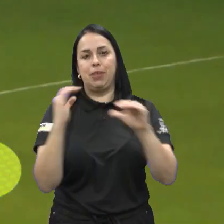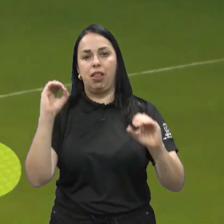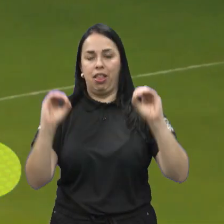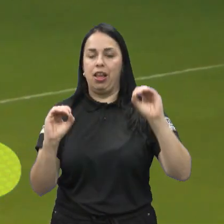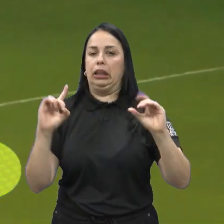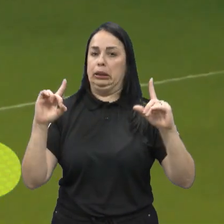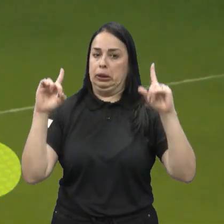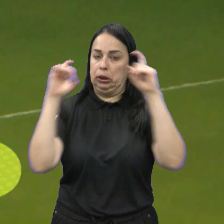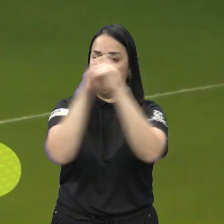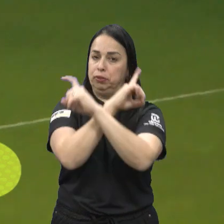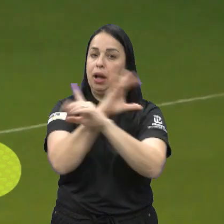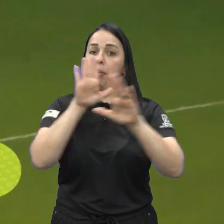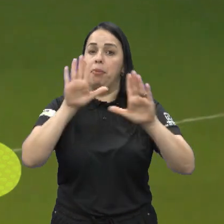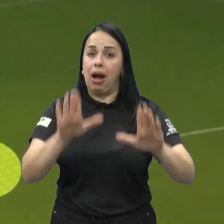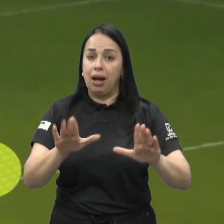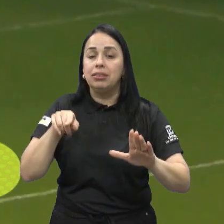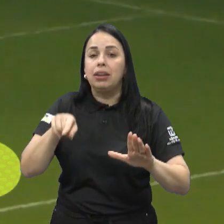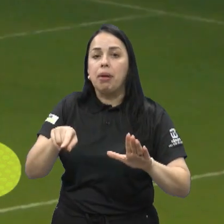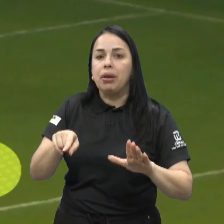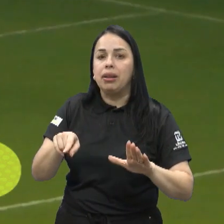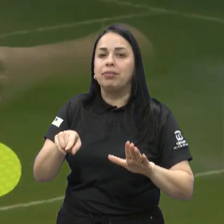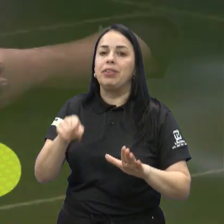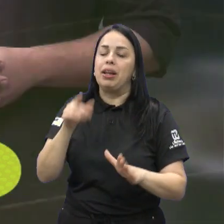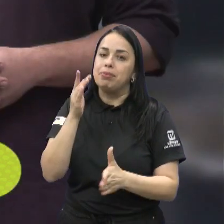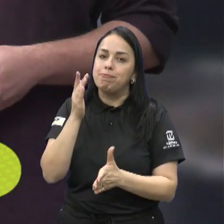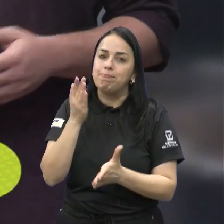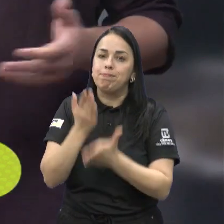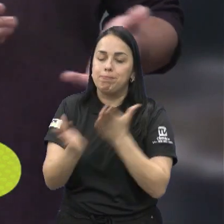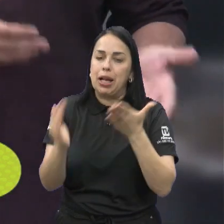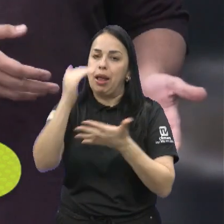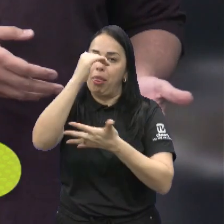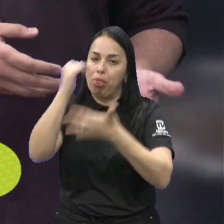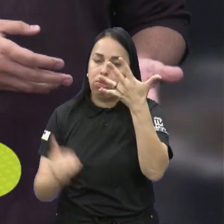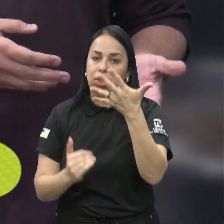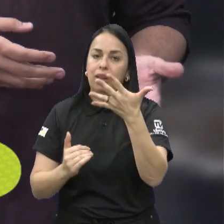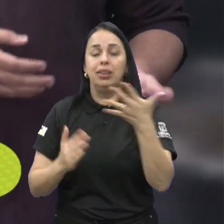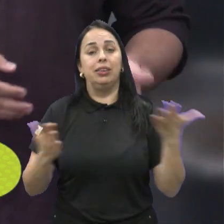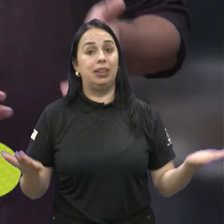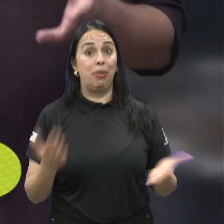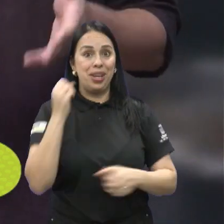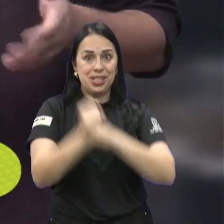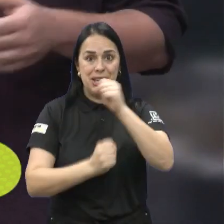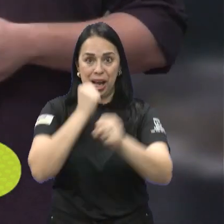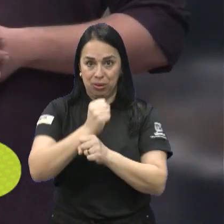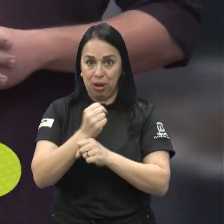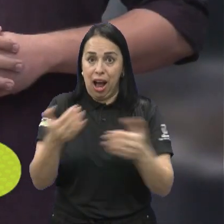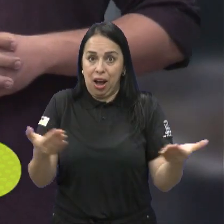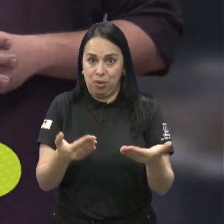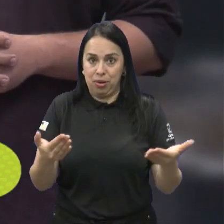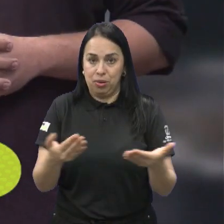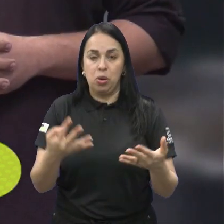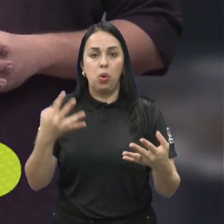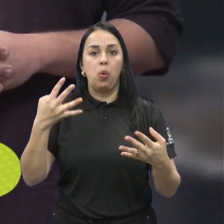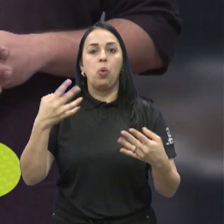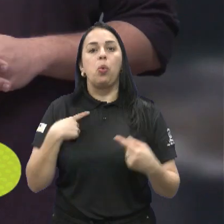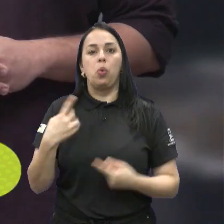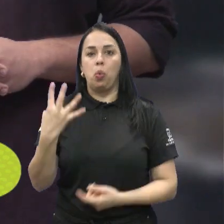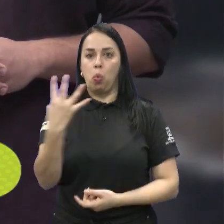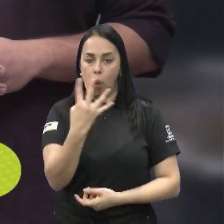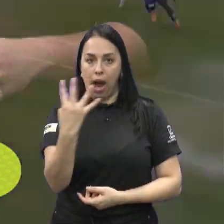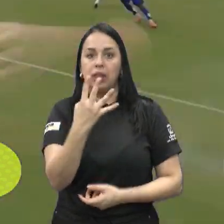para o São José também marcou a derrocada da Águia na competição. Já neste ano de 2025, 4 jogos entre as equipes